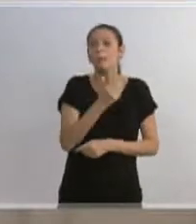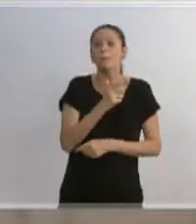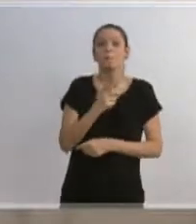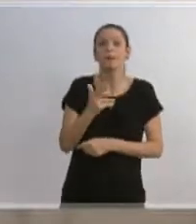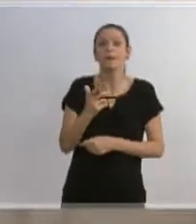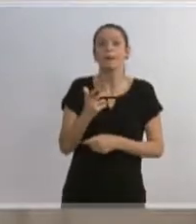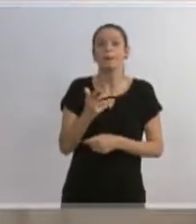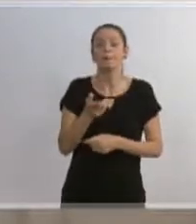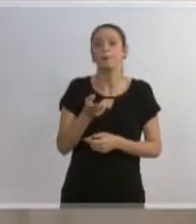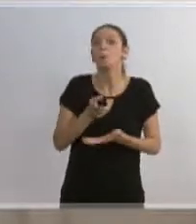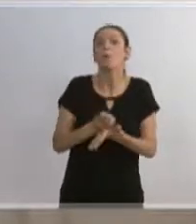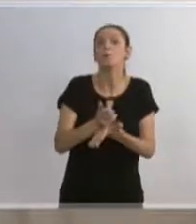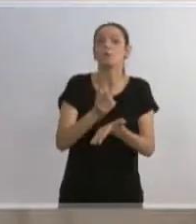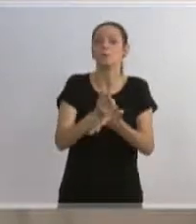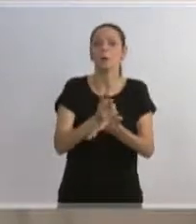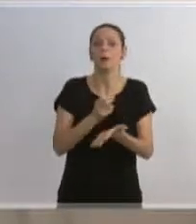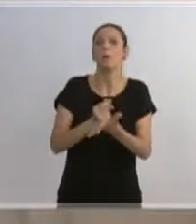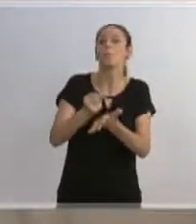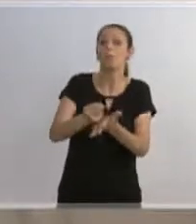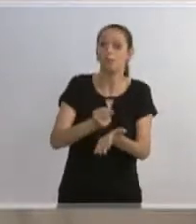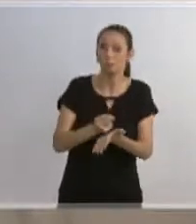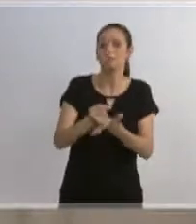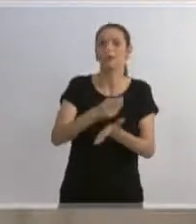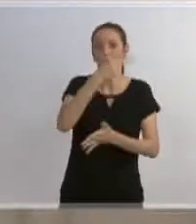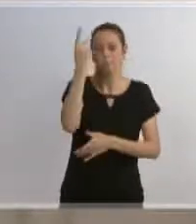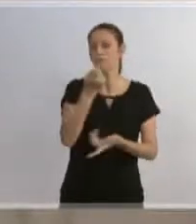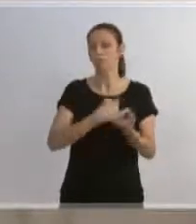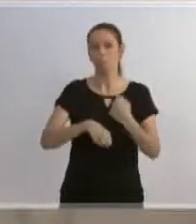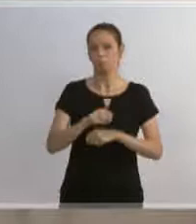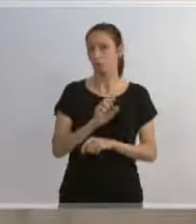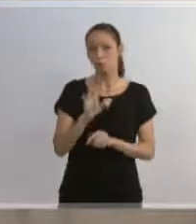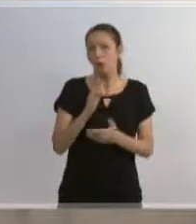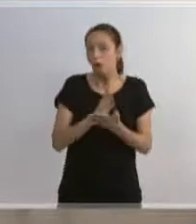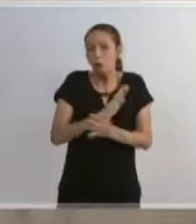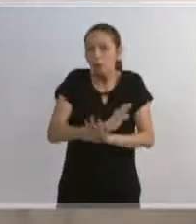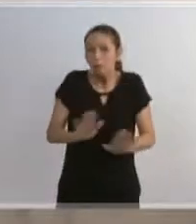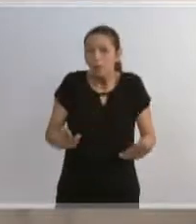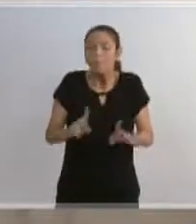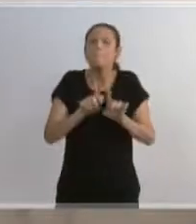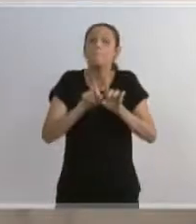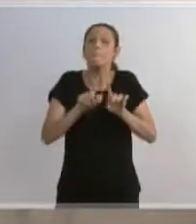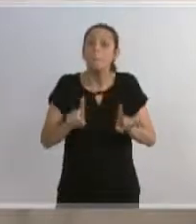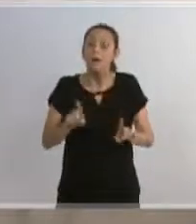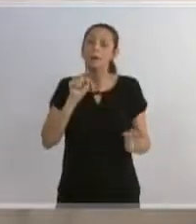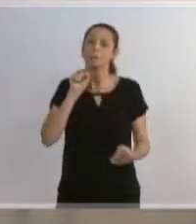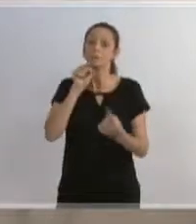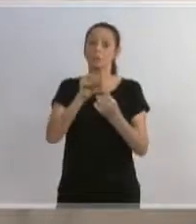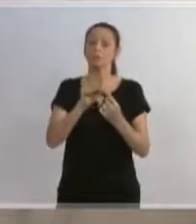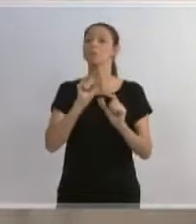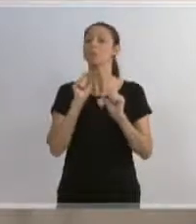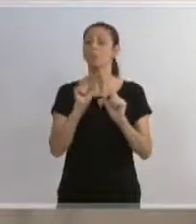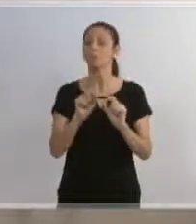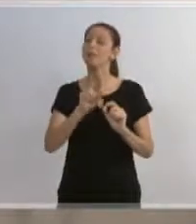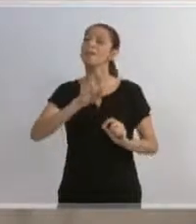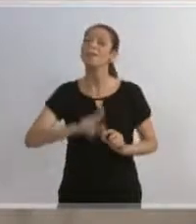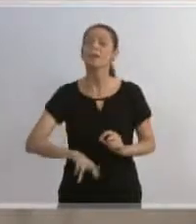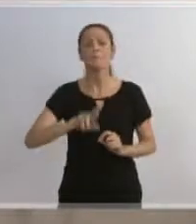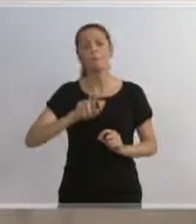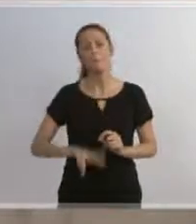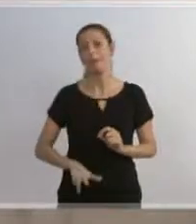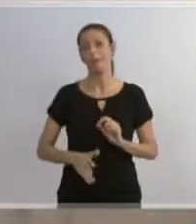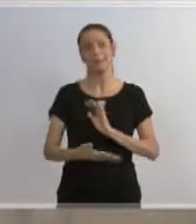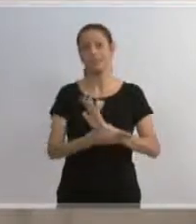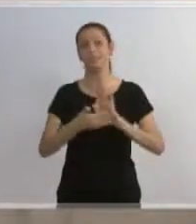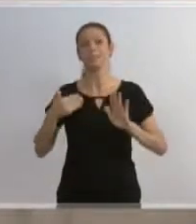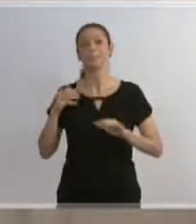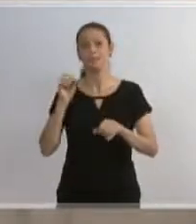e naturalmente, ao longo de um ano, nós não teríamos mais cobradores. Né? Mas o fato é que aqui o objetivo não é esse. Né? Então nós temos que